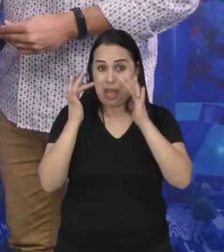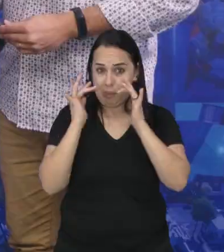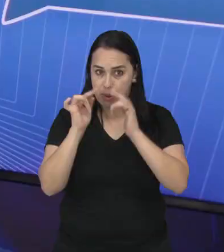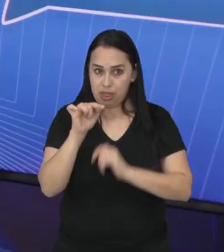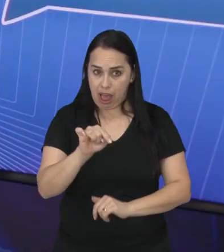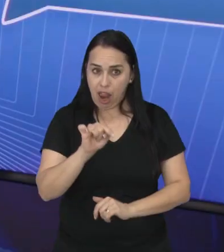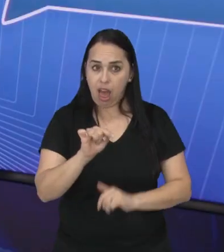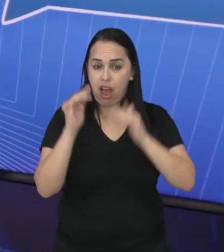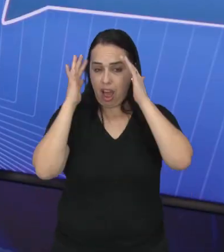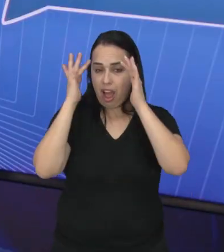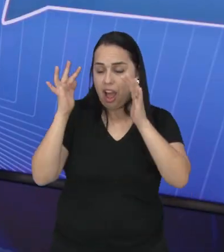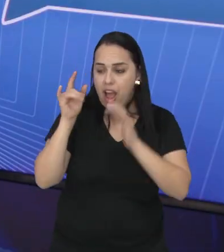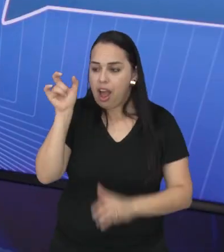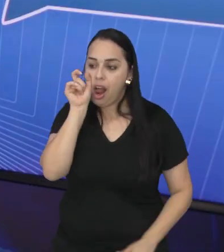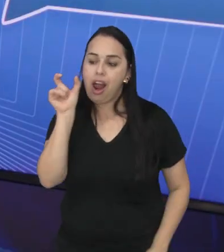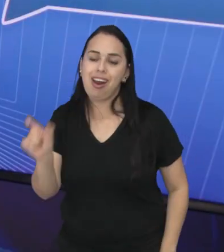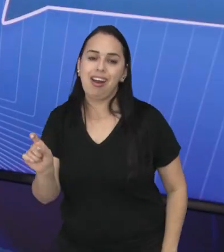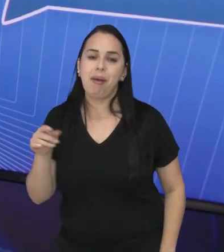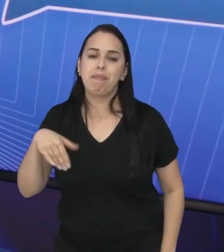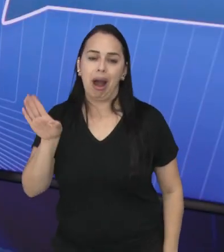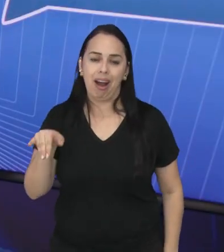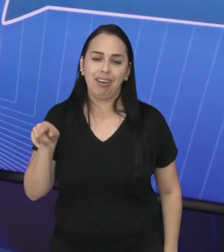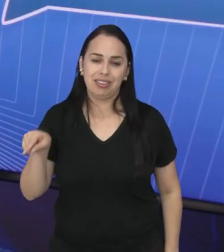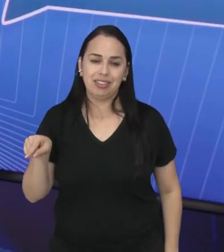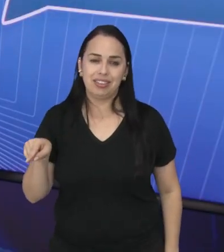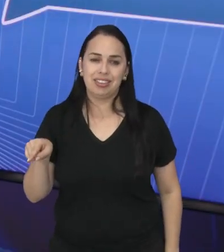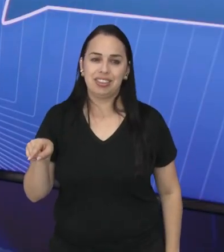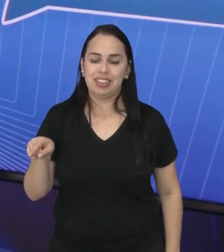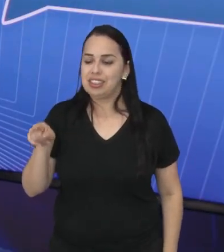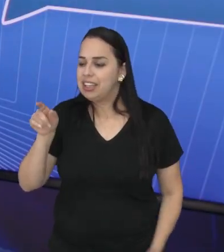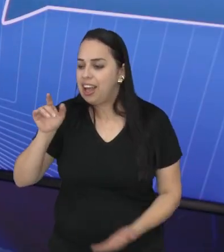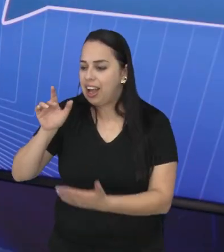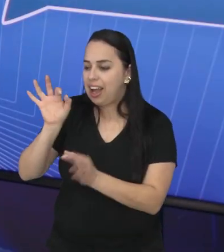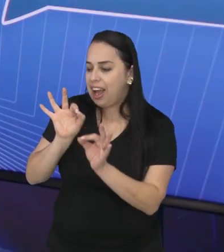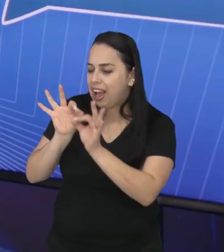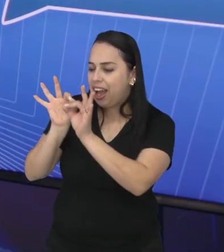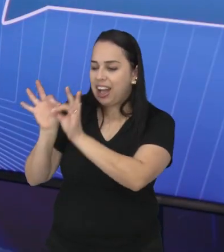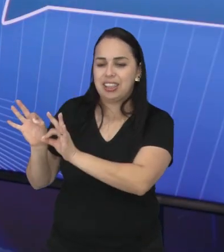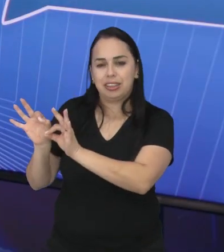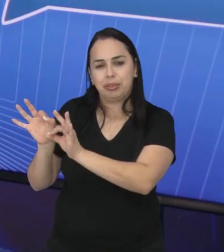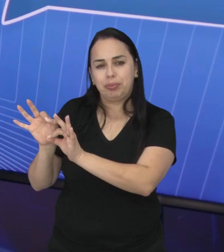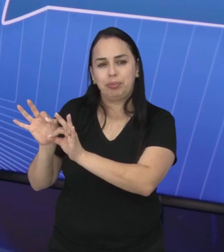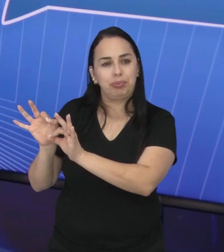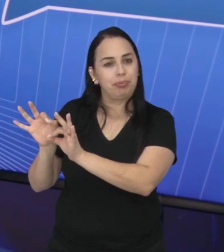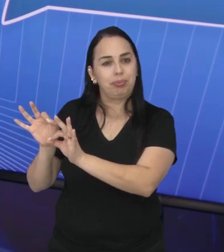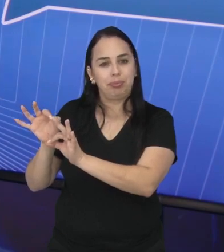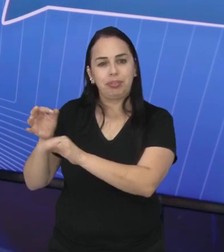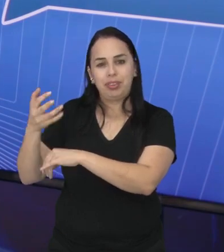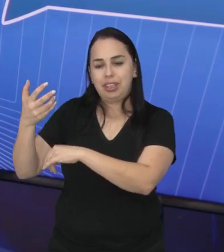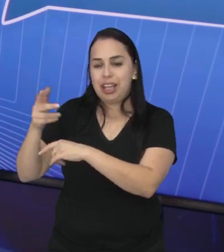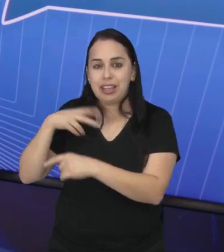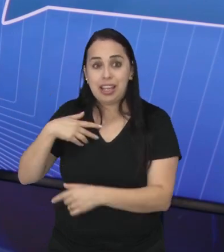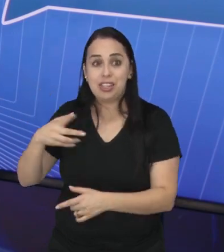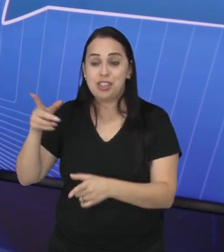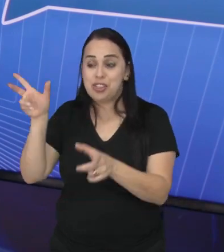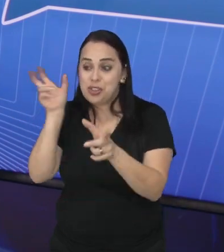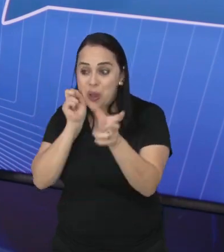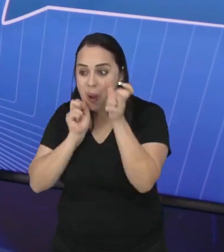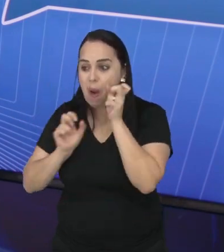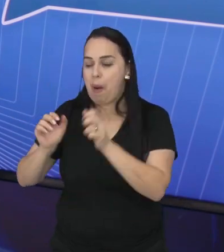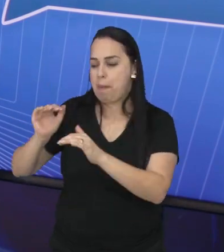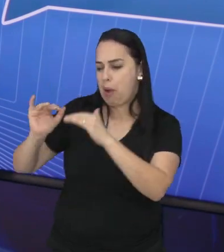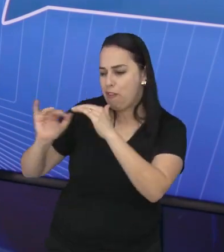criança, é mais interessante, às vezes, você assistir aquela imagem que tem